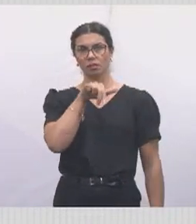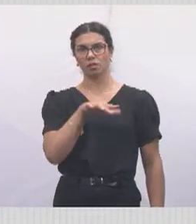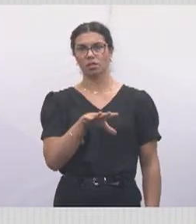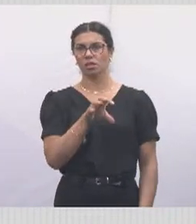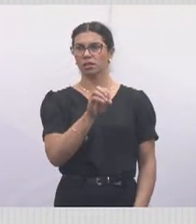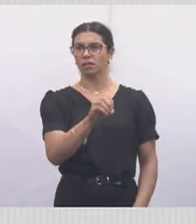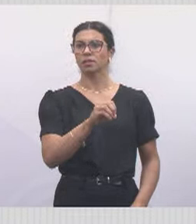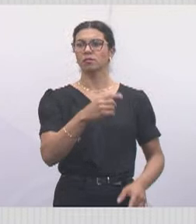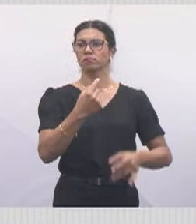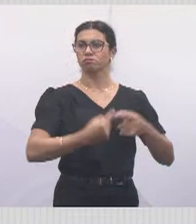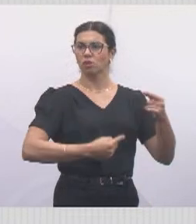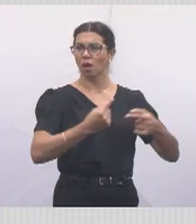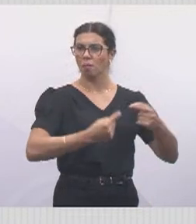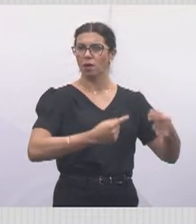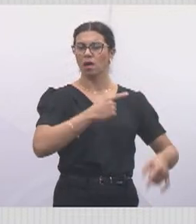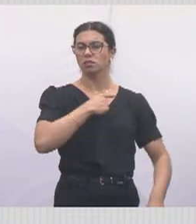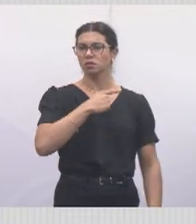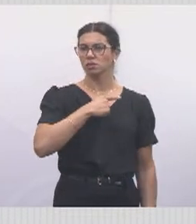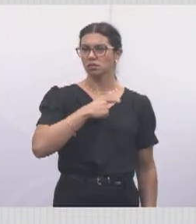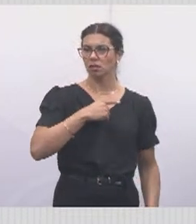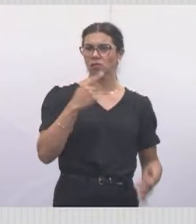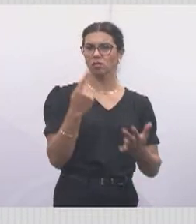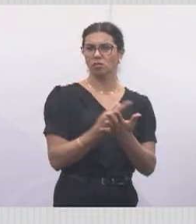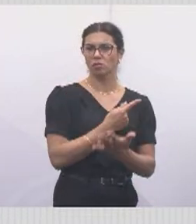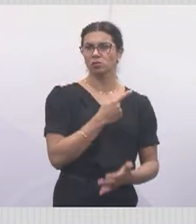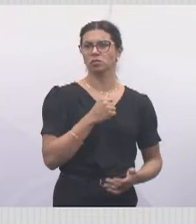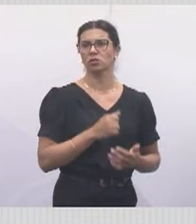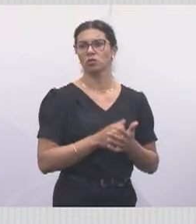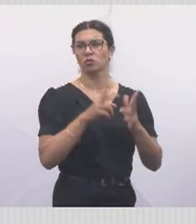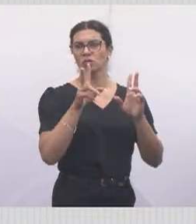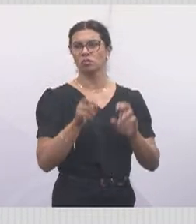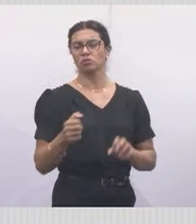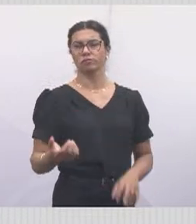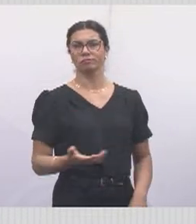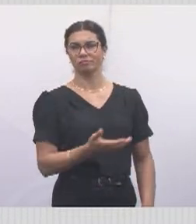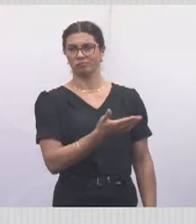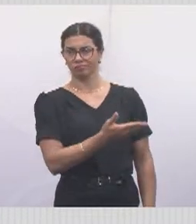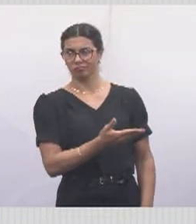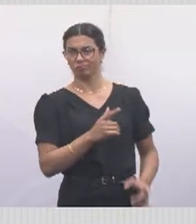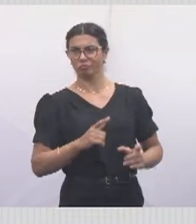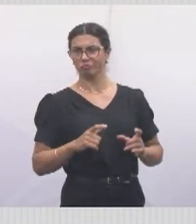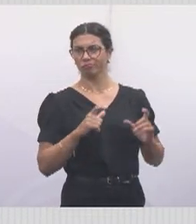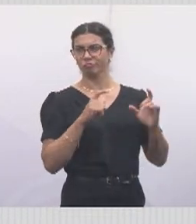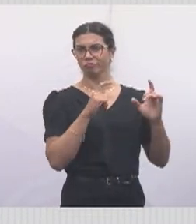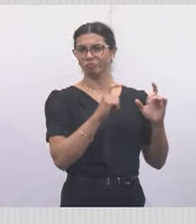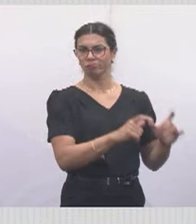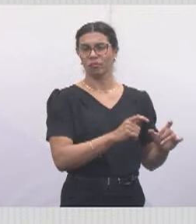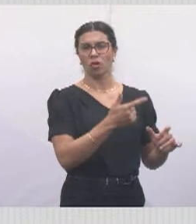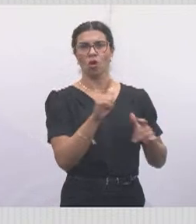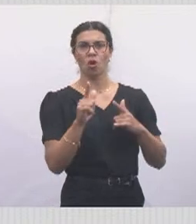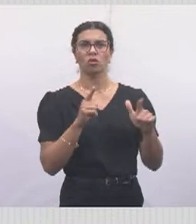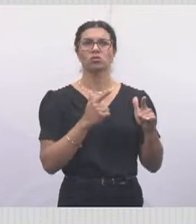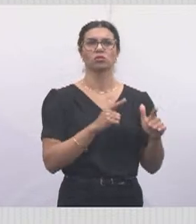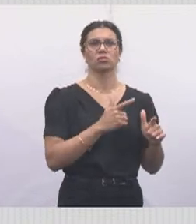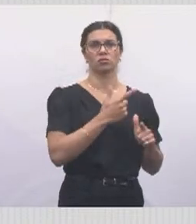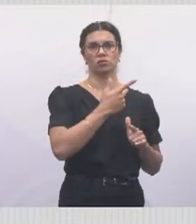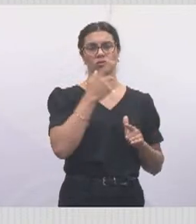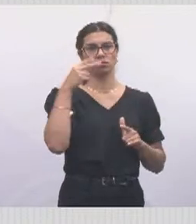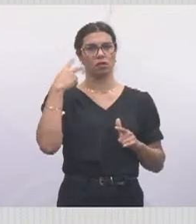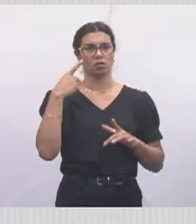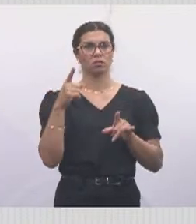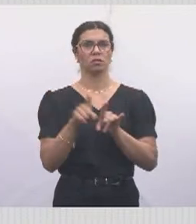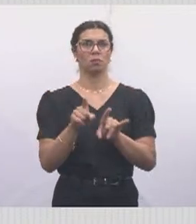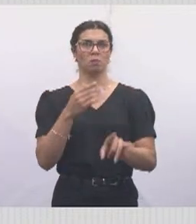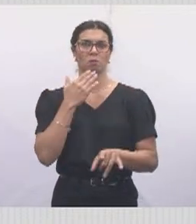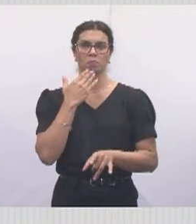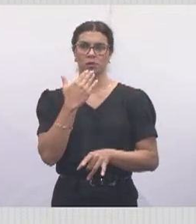debate, até saiu matéria na Vanguarda, tem pedido nosso ali, também eu tenho certeza que de outros vereadores, A gente agradece a